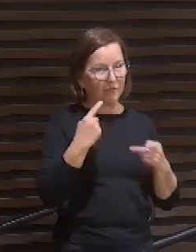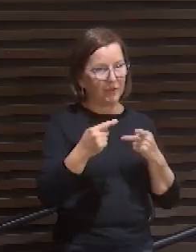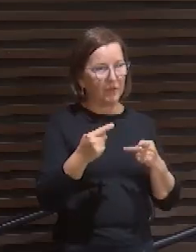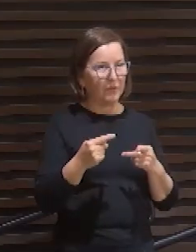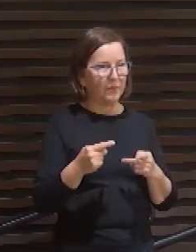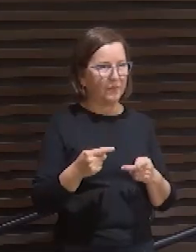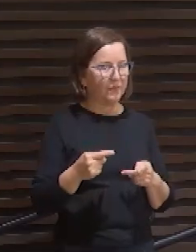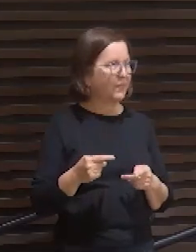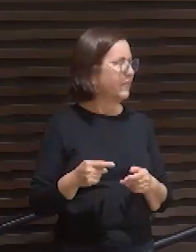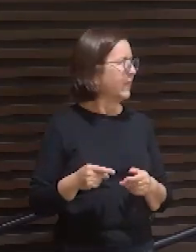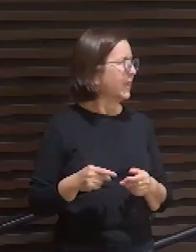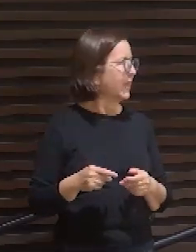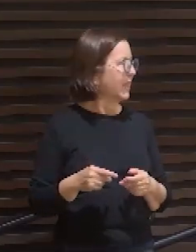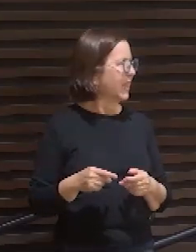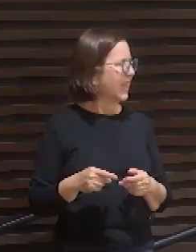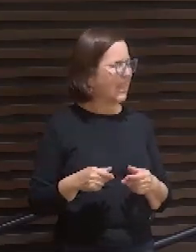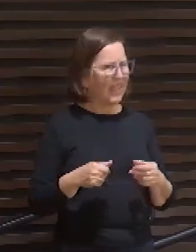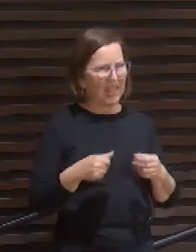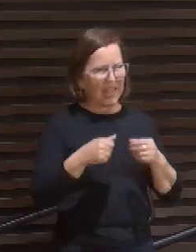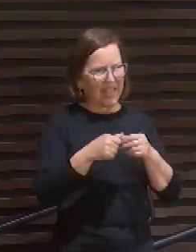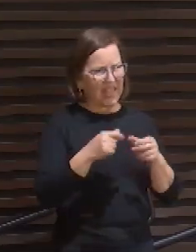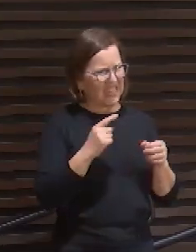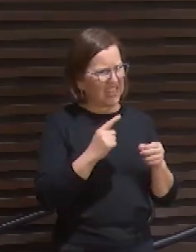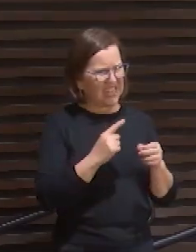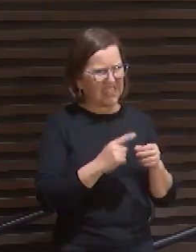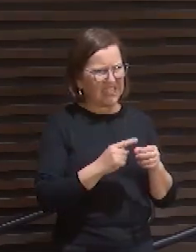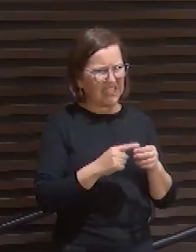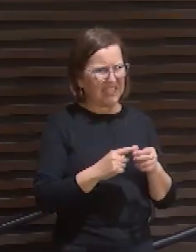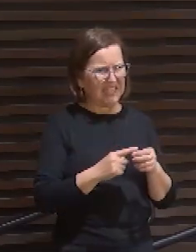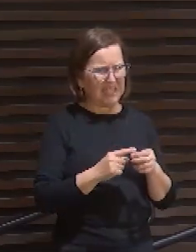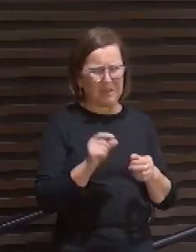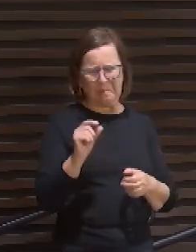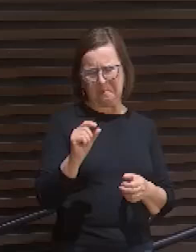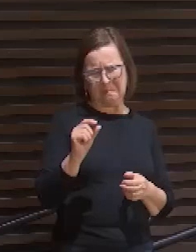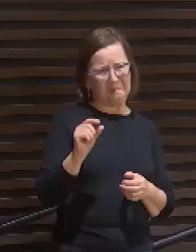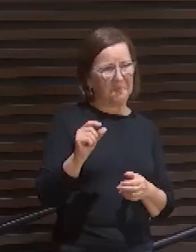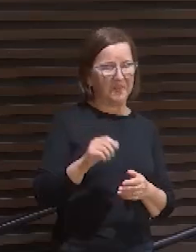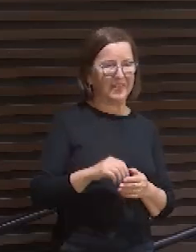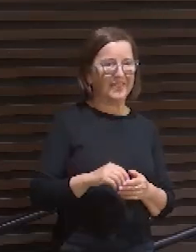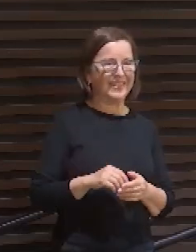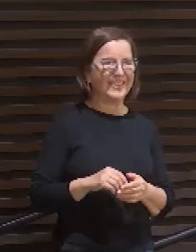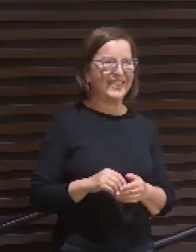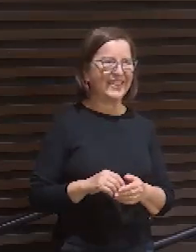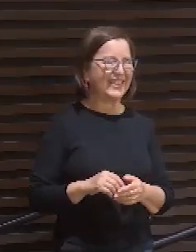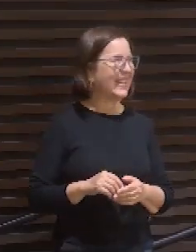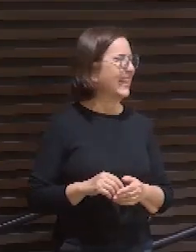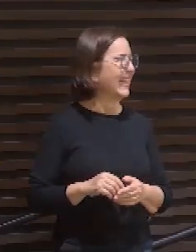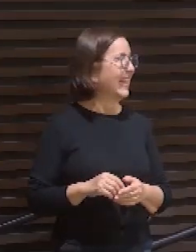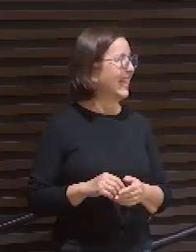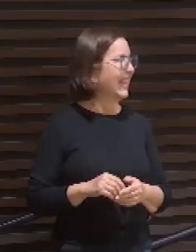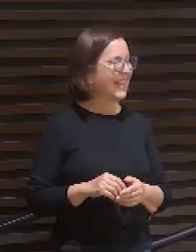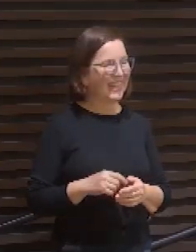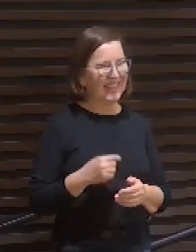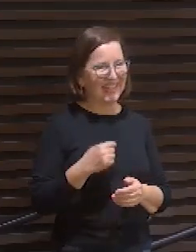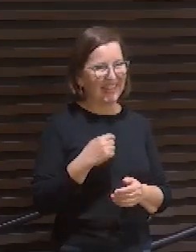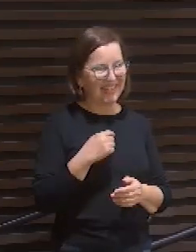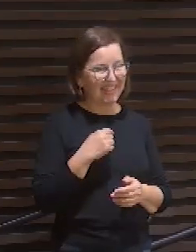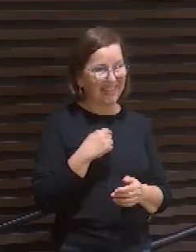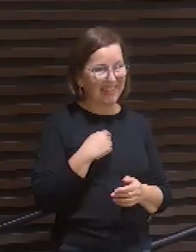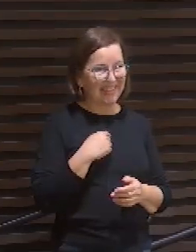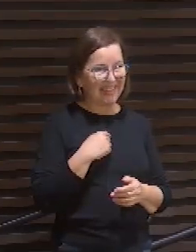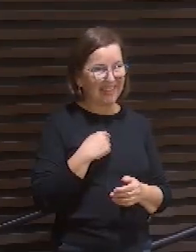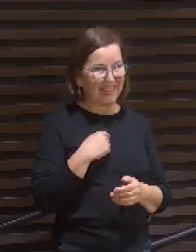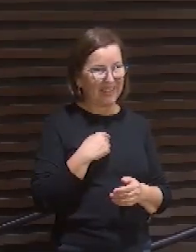digo: michuruca, isso aqui é pouco. Eu sou parceiro do